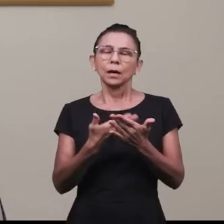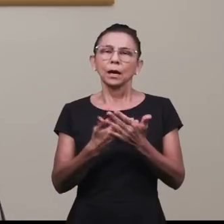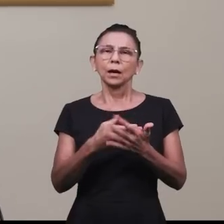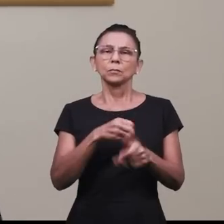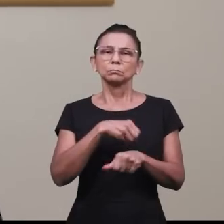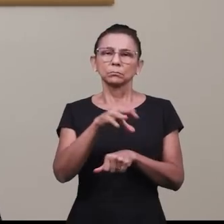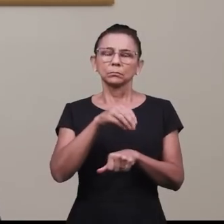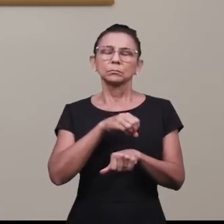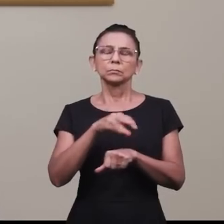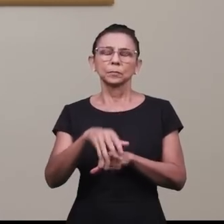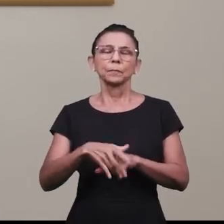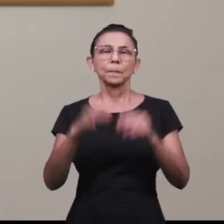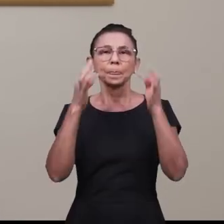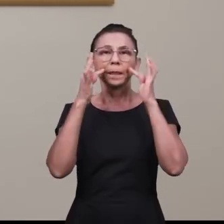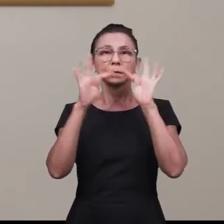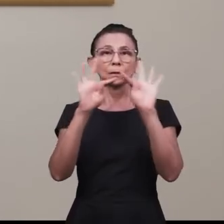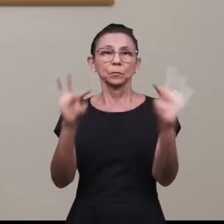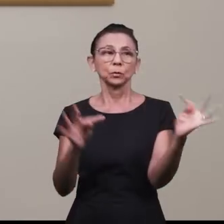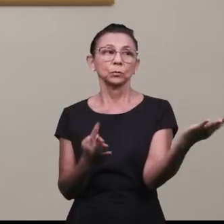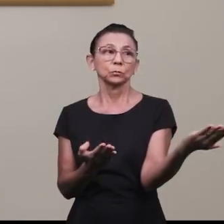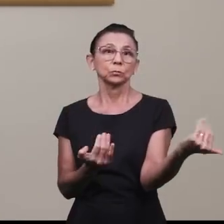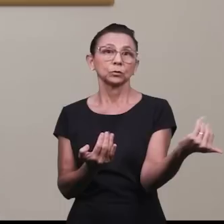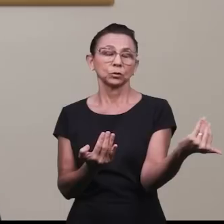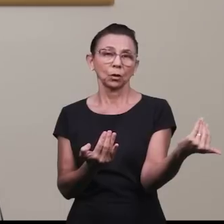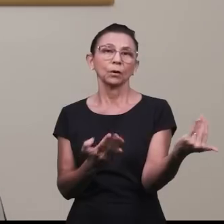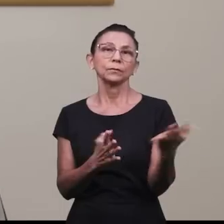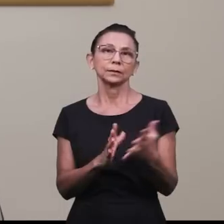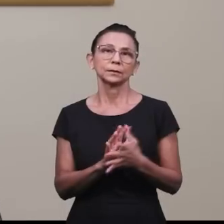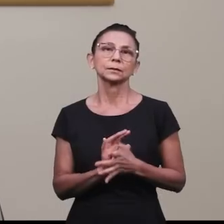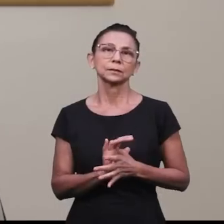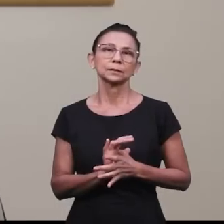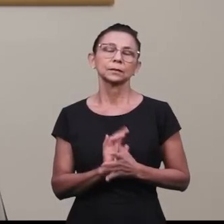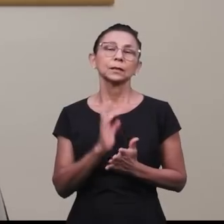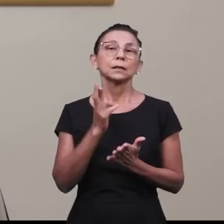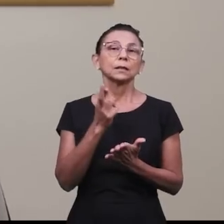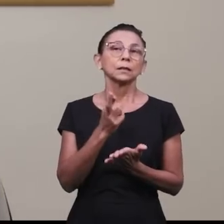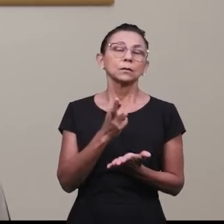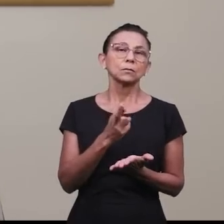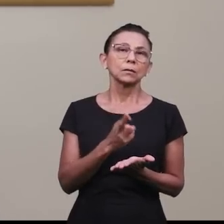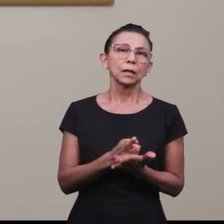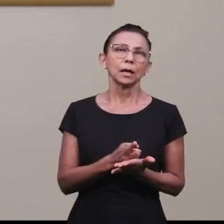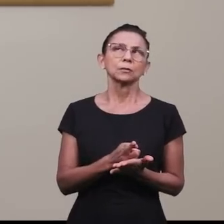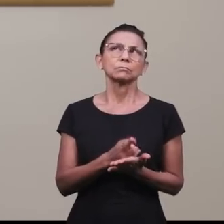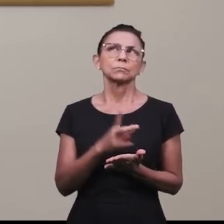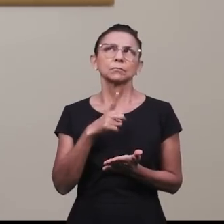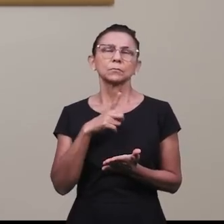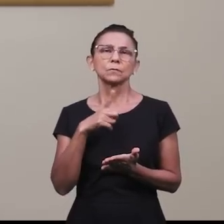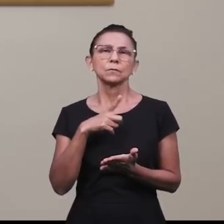como resultado do poder de Deus nas suas vidas através da aplicação da doutrina